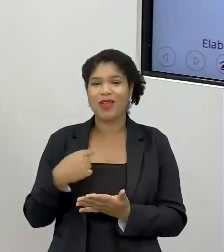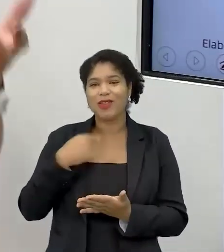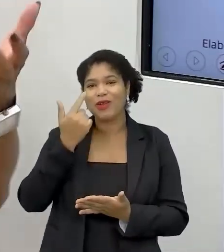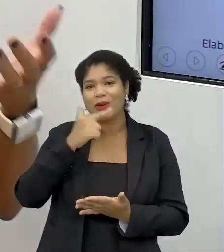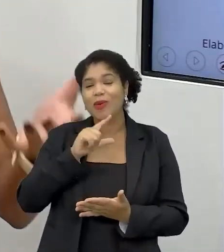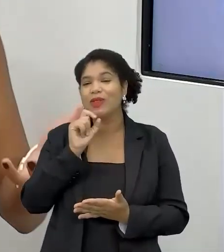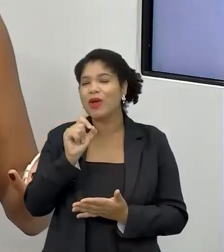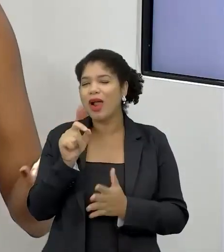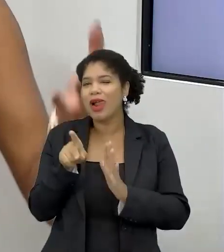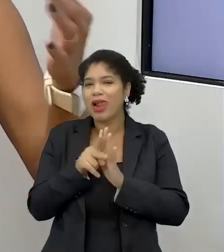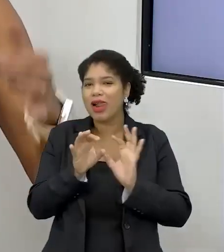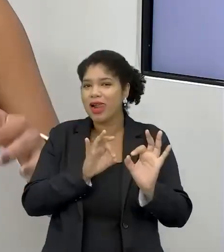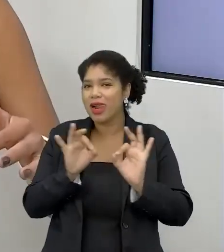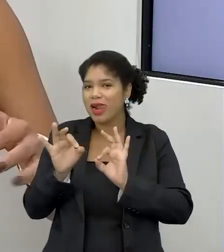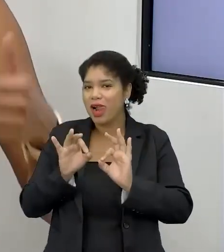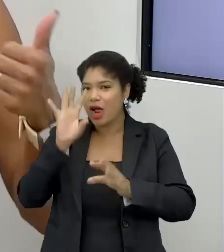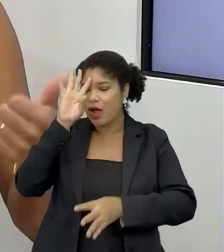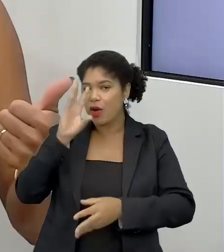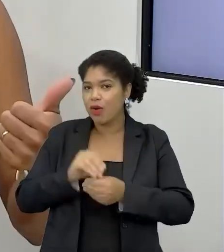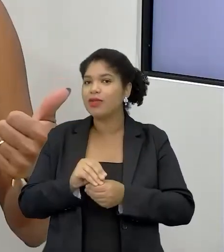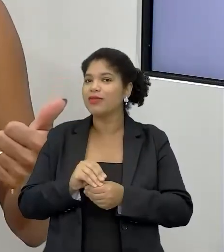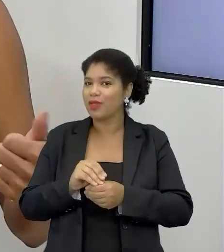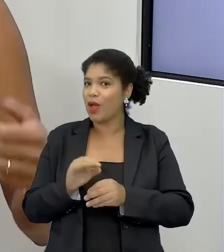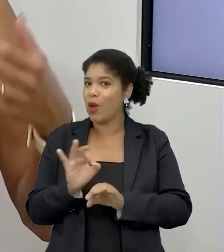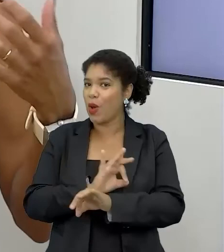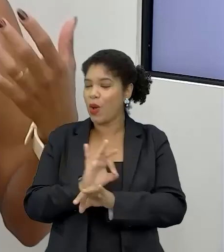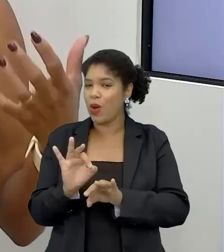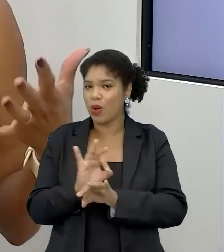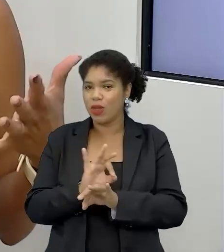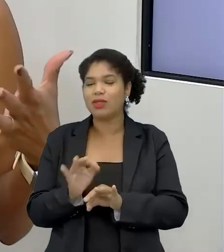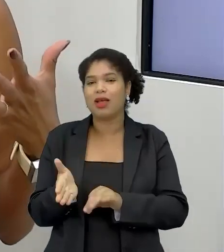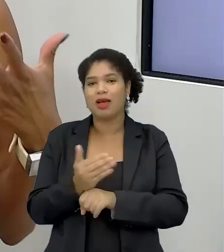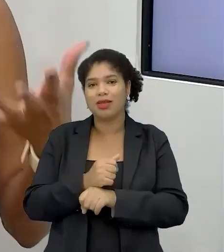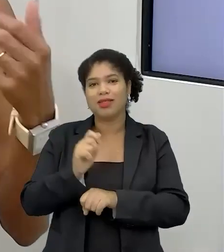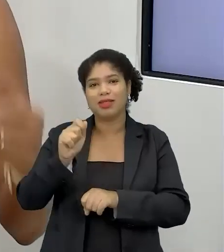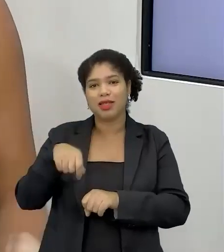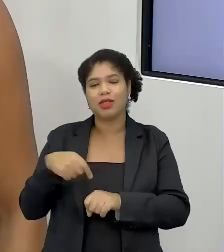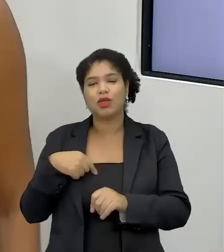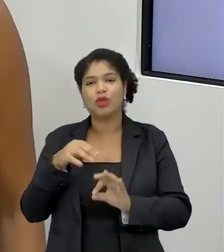a nossa sistematização. Preparem-se, a gente vai fazer então o nosso